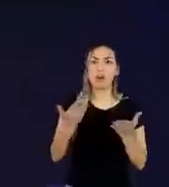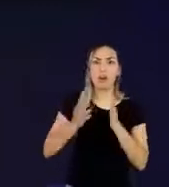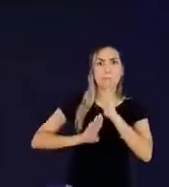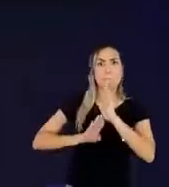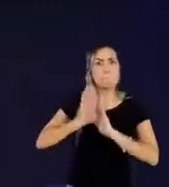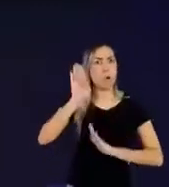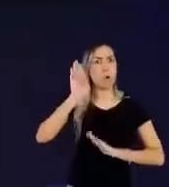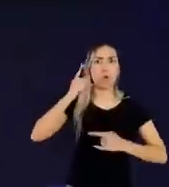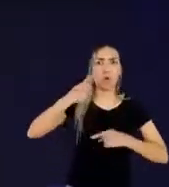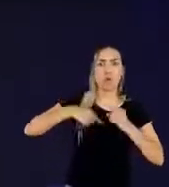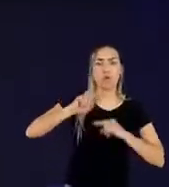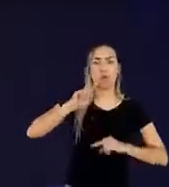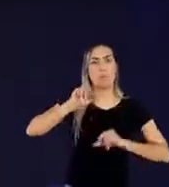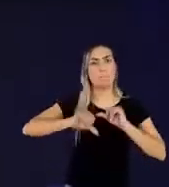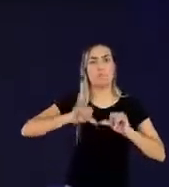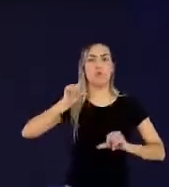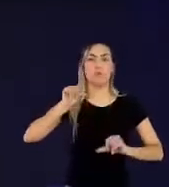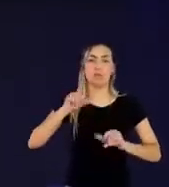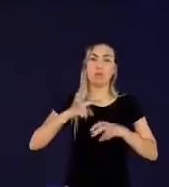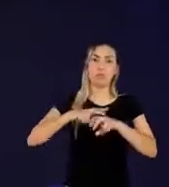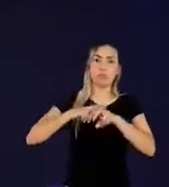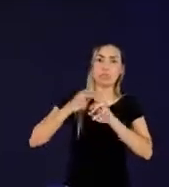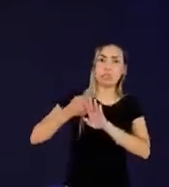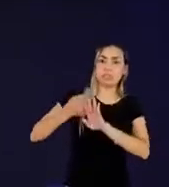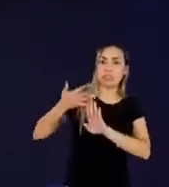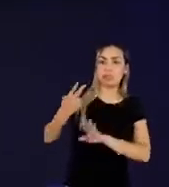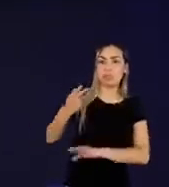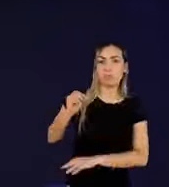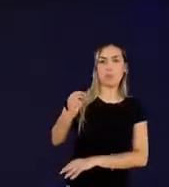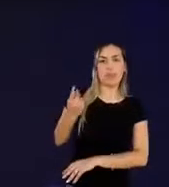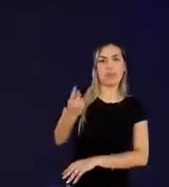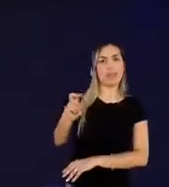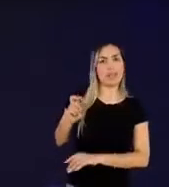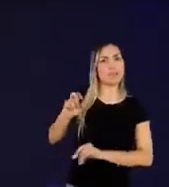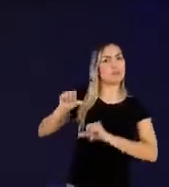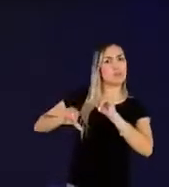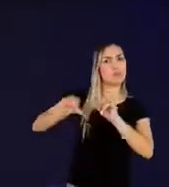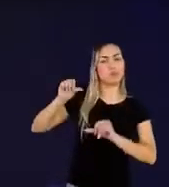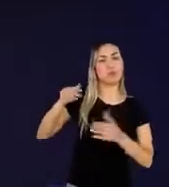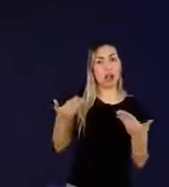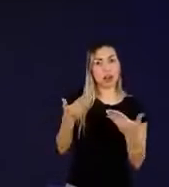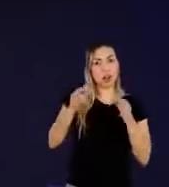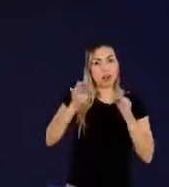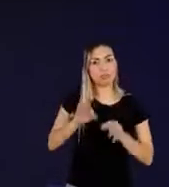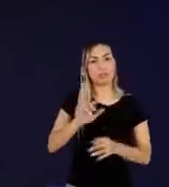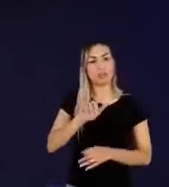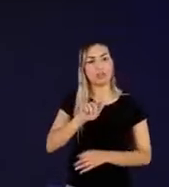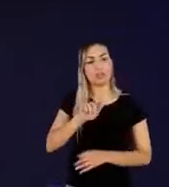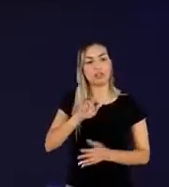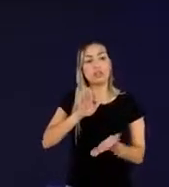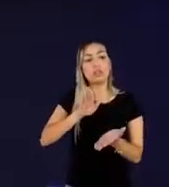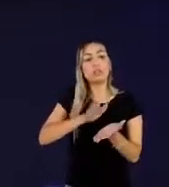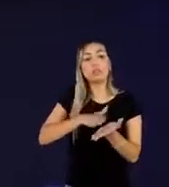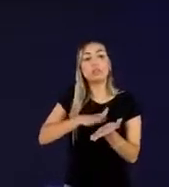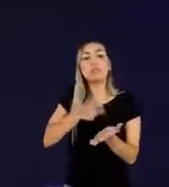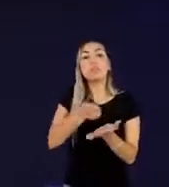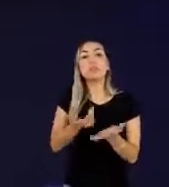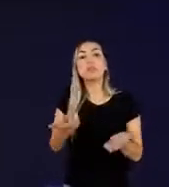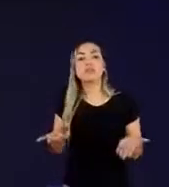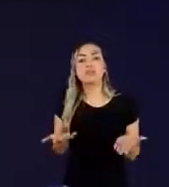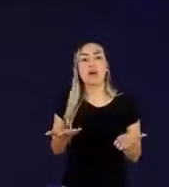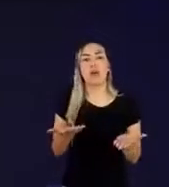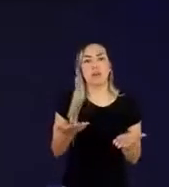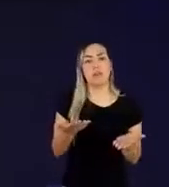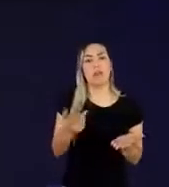Então, emerge desde 2015 a figura do gestionador, que é um consumidor mais elaborado. Além de